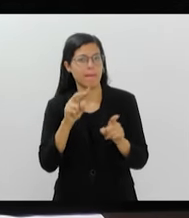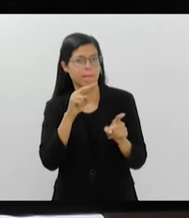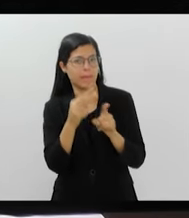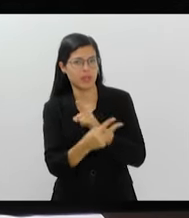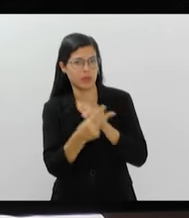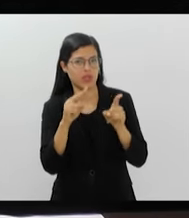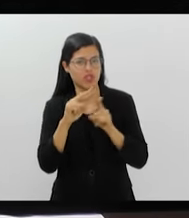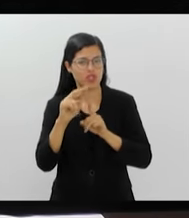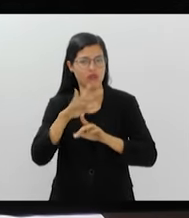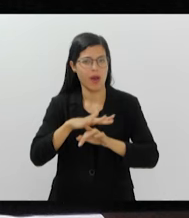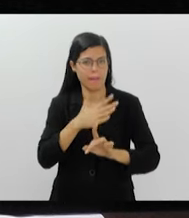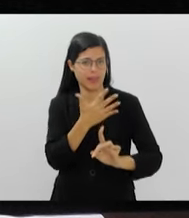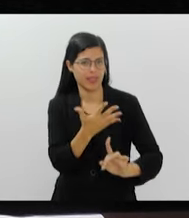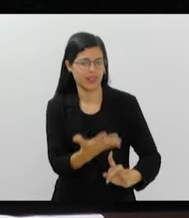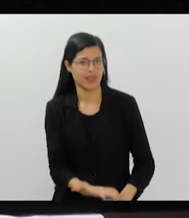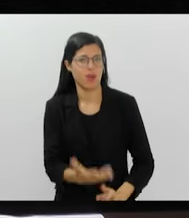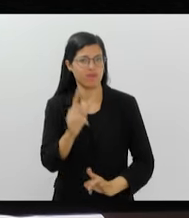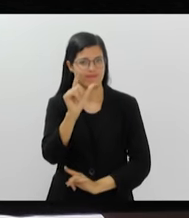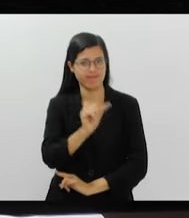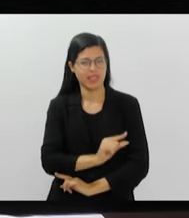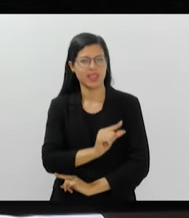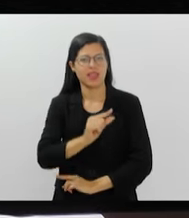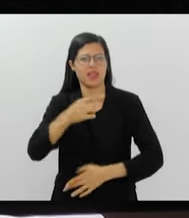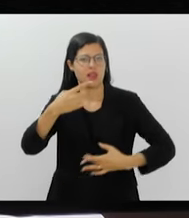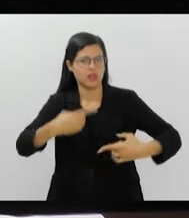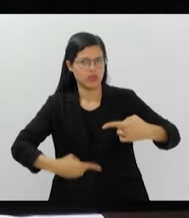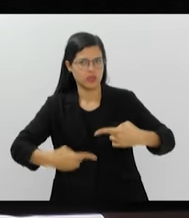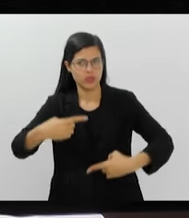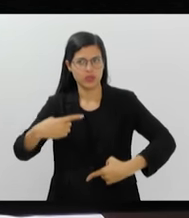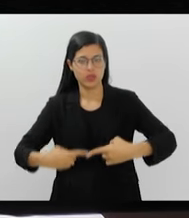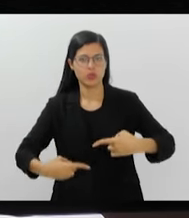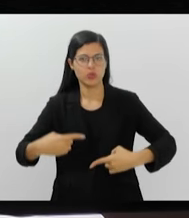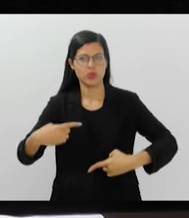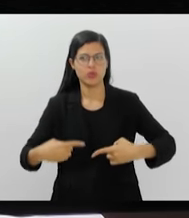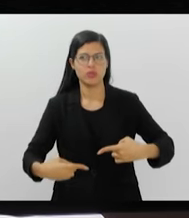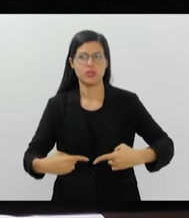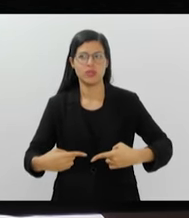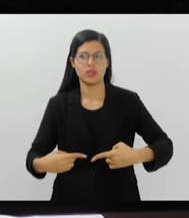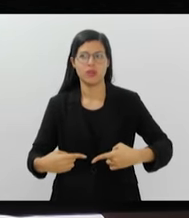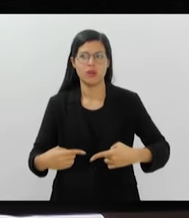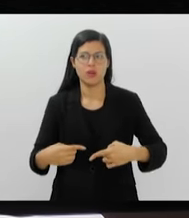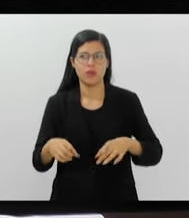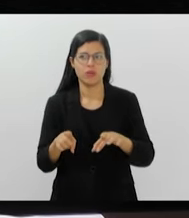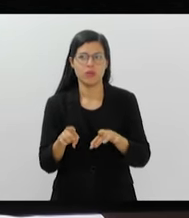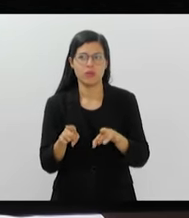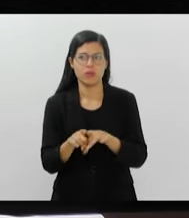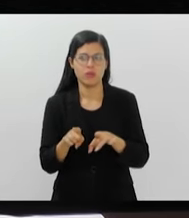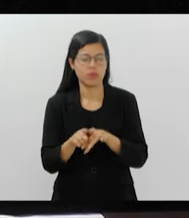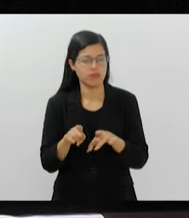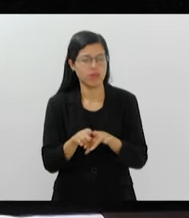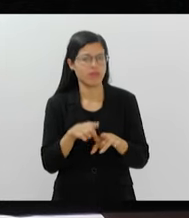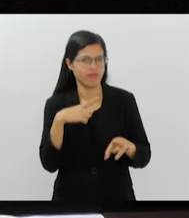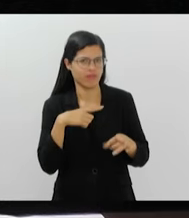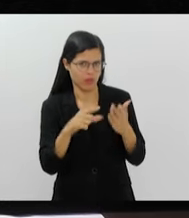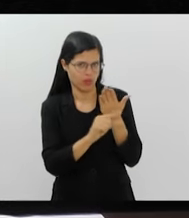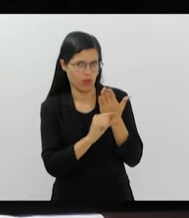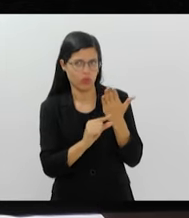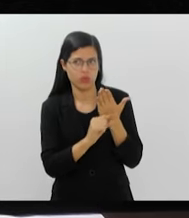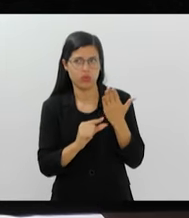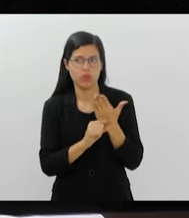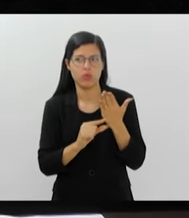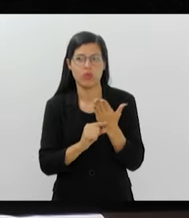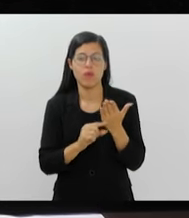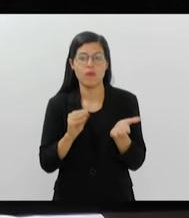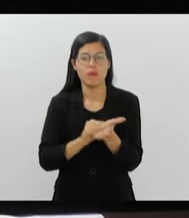ambiental, né, e além da própria discussão, que é um pouco que o professor Dr. José Luiz Honorato coloca, que é a da falta